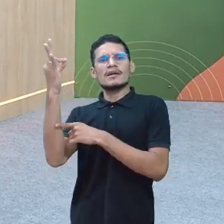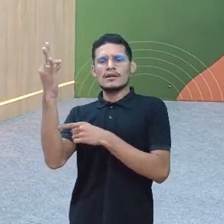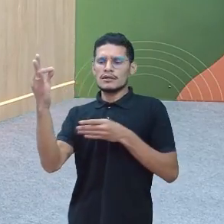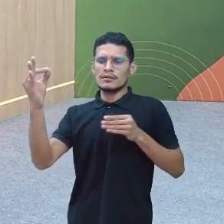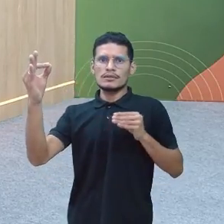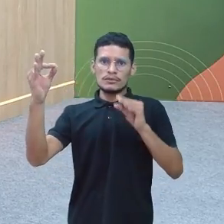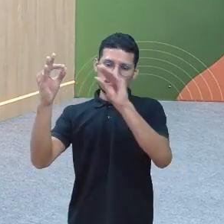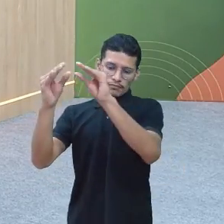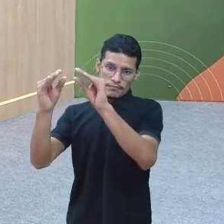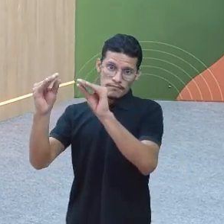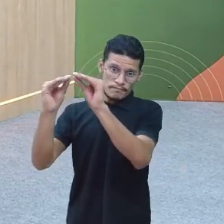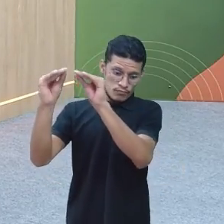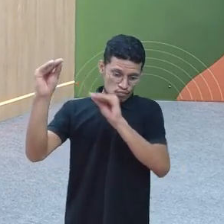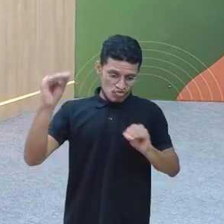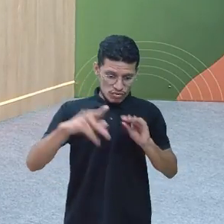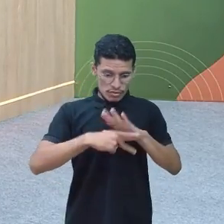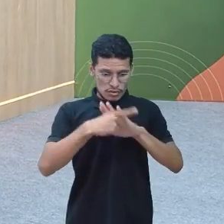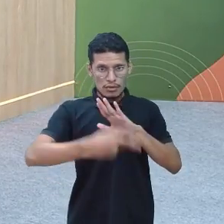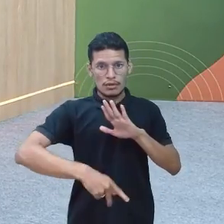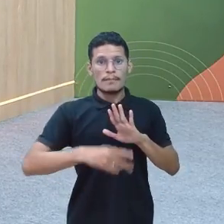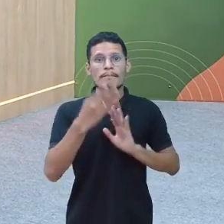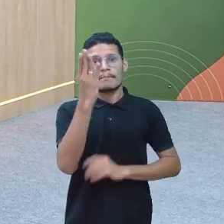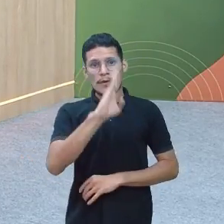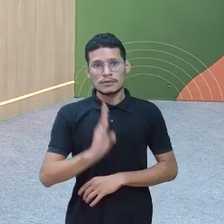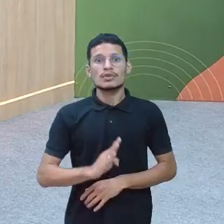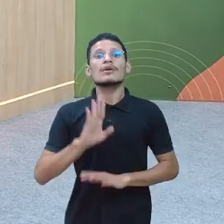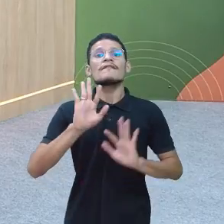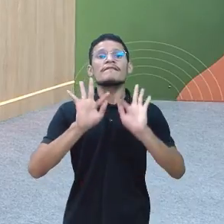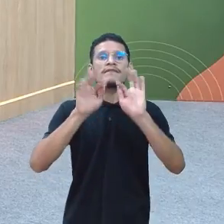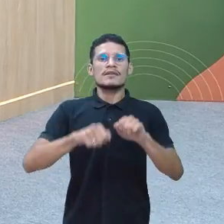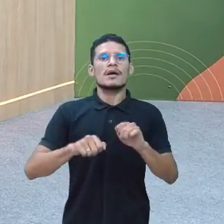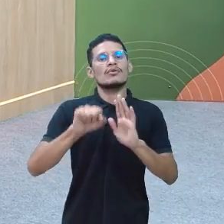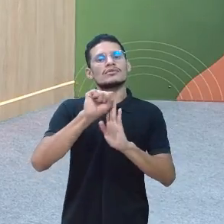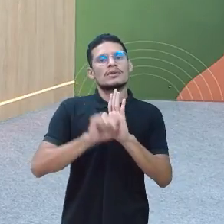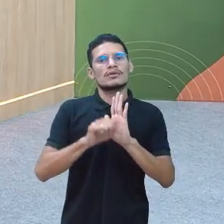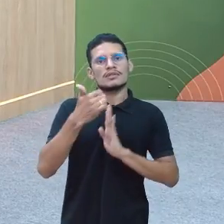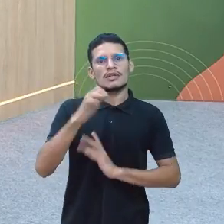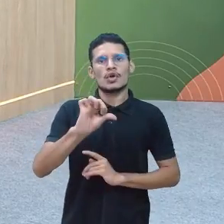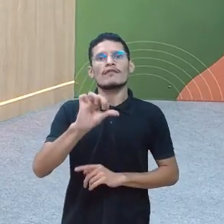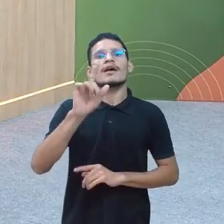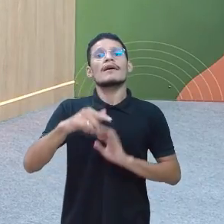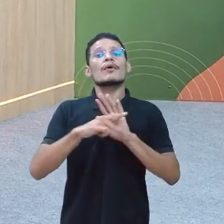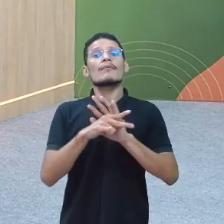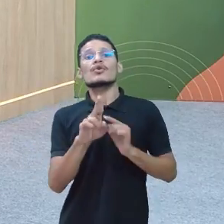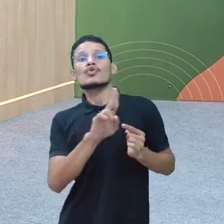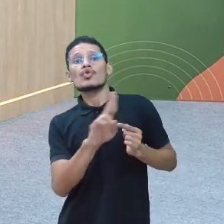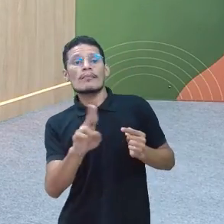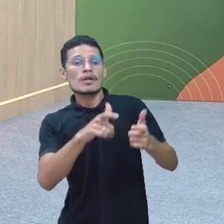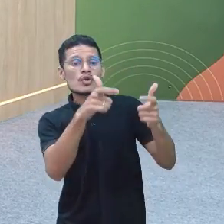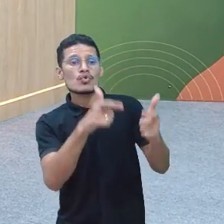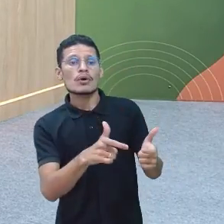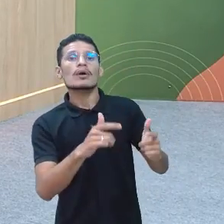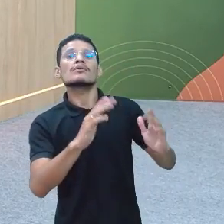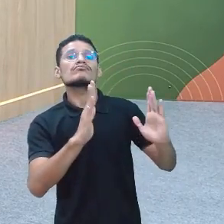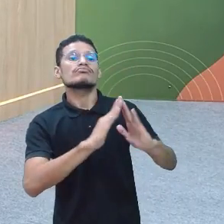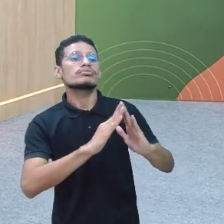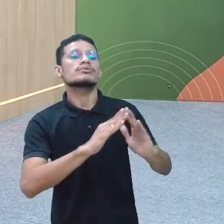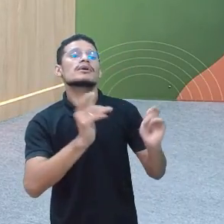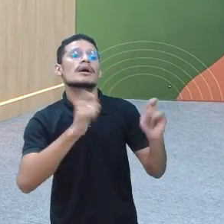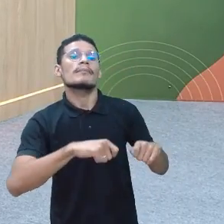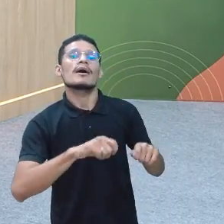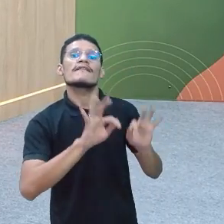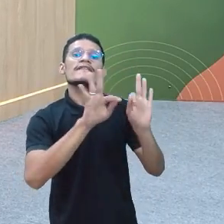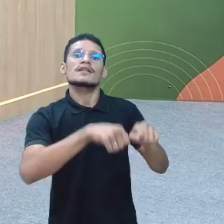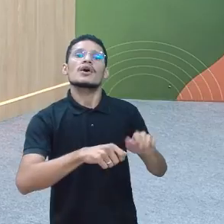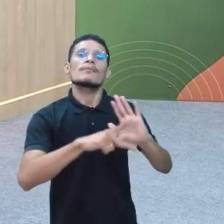e aqui, no final do século XIX, eles eram utilizados como os nomes dos bailes do final do século XIX.